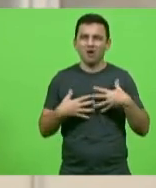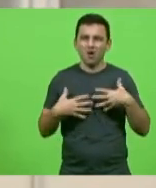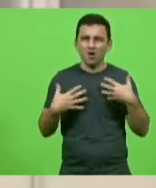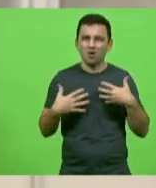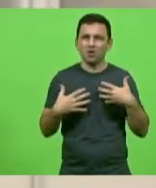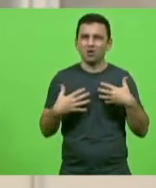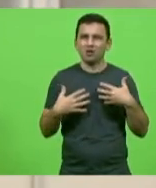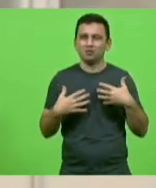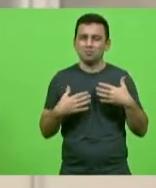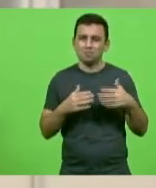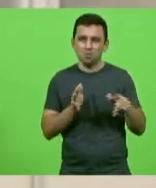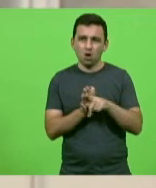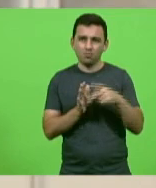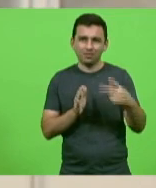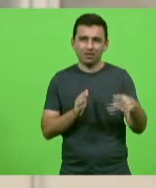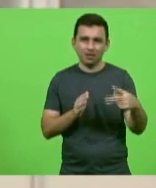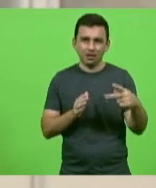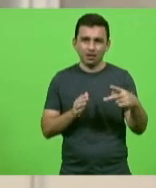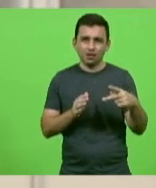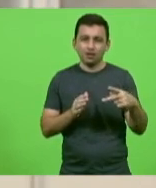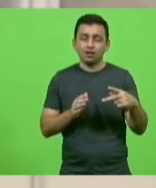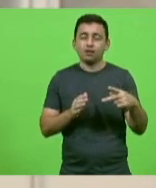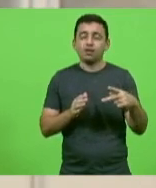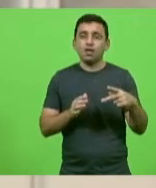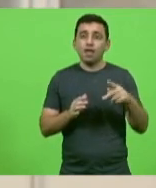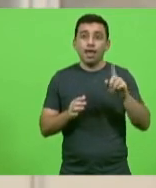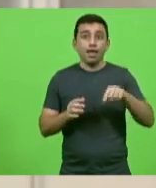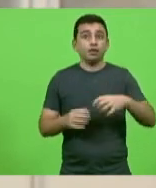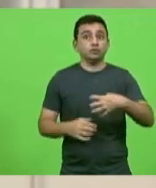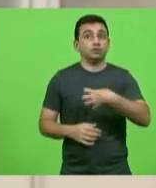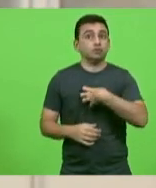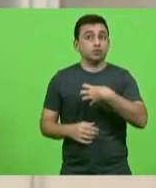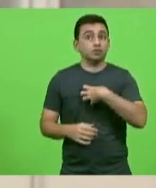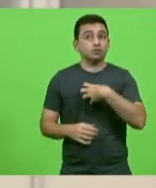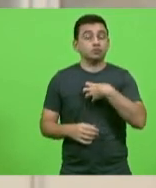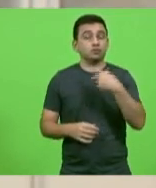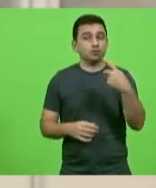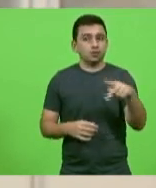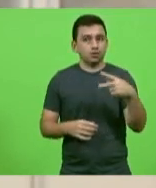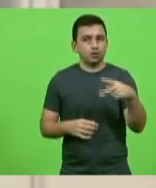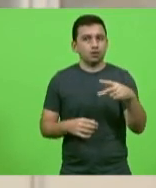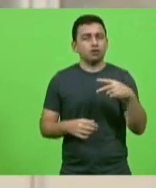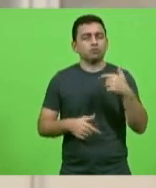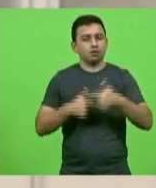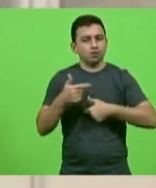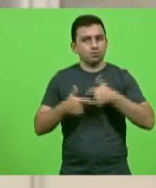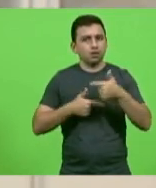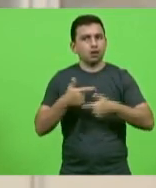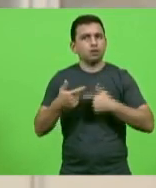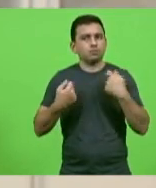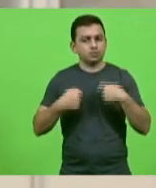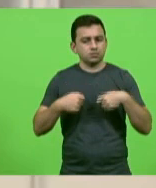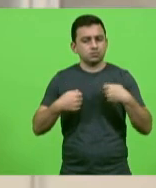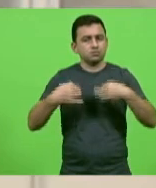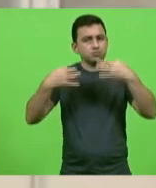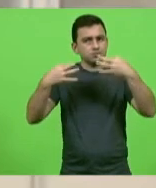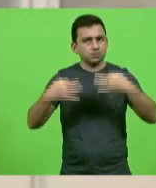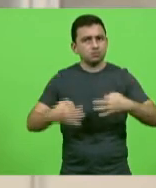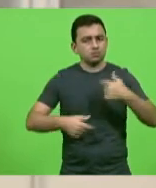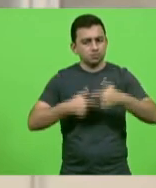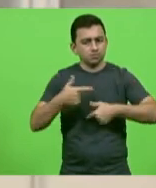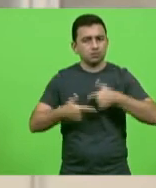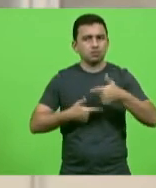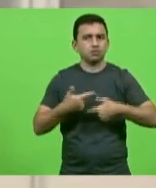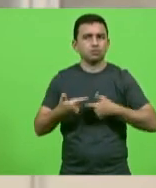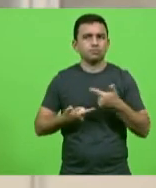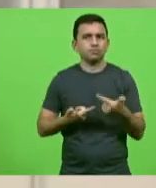do cargo estão diretamente ligadas a postura que o agente investir da função pública deve adotar em seu exercício